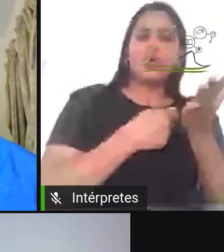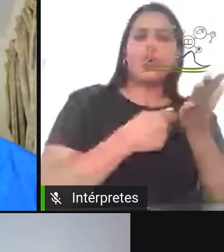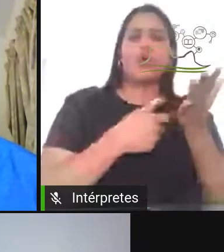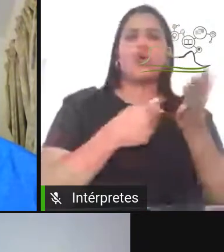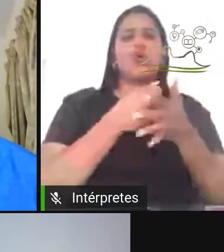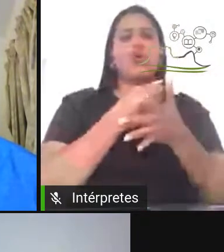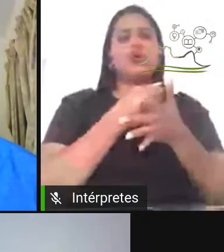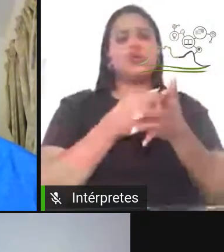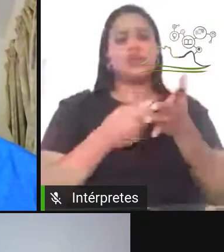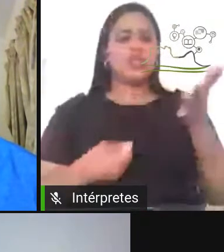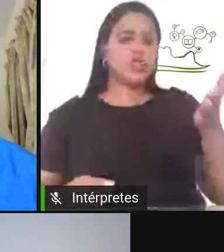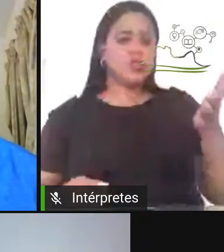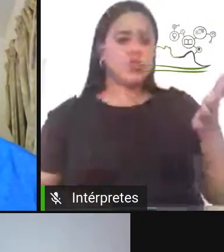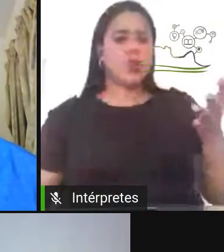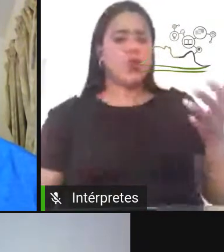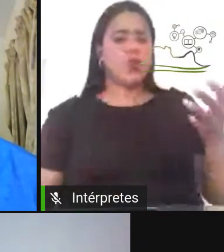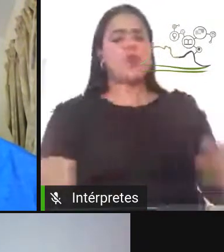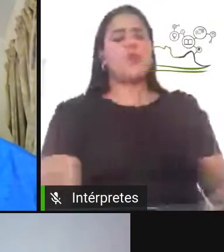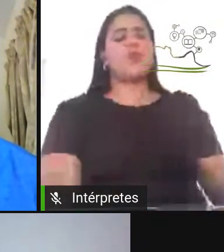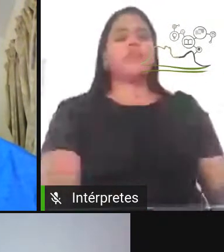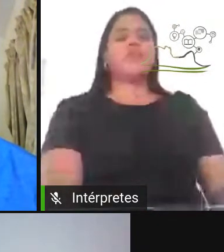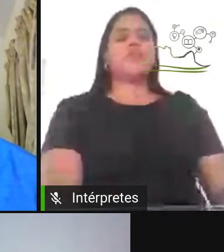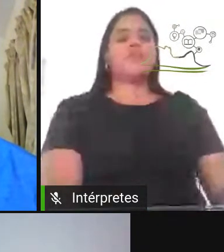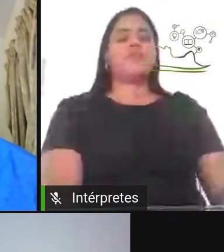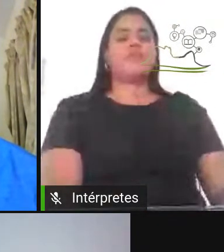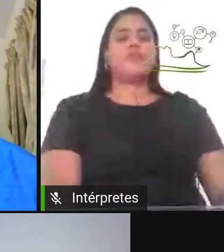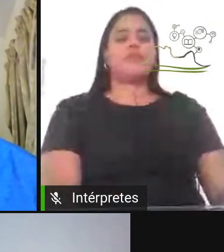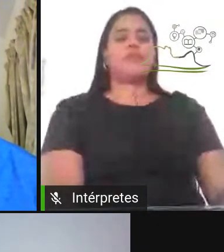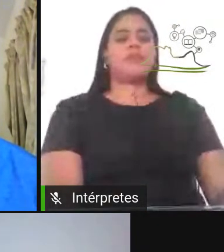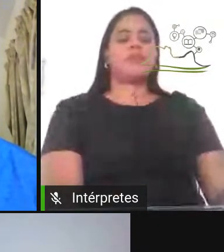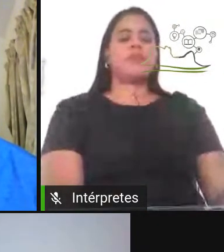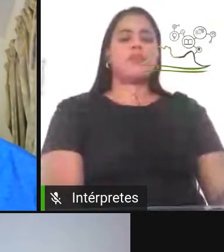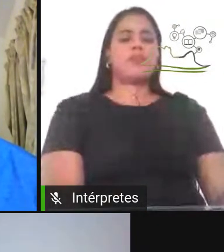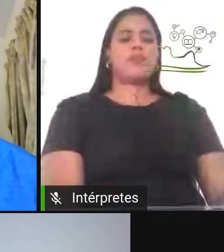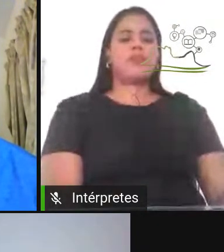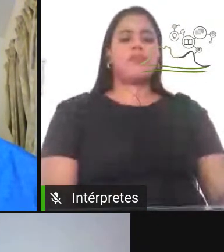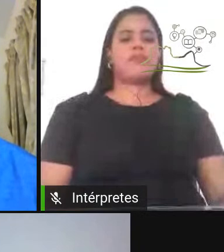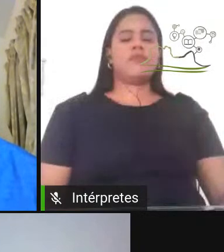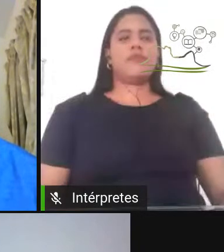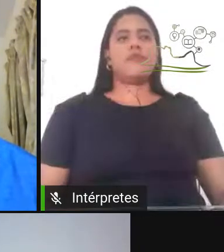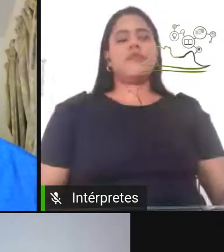partilhar neste sentido, para começar.